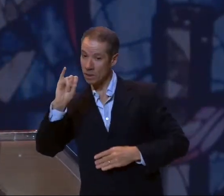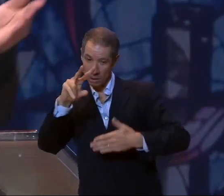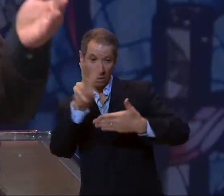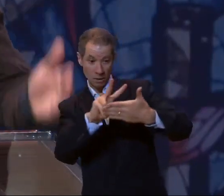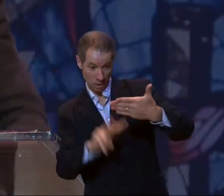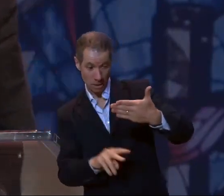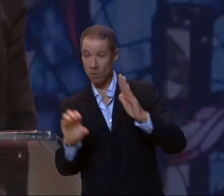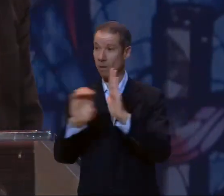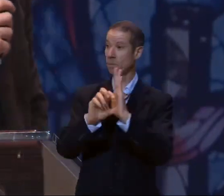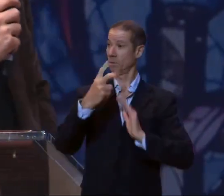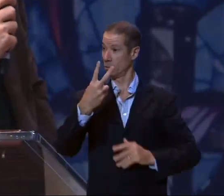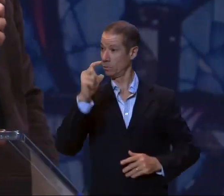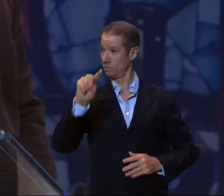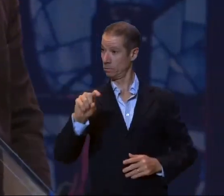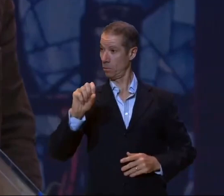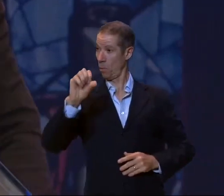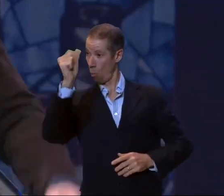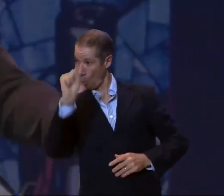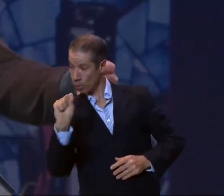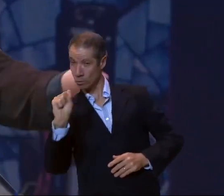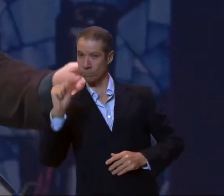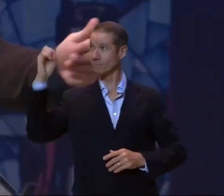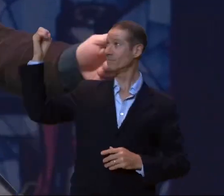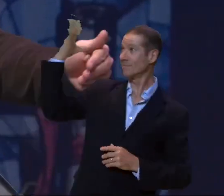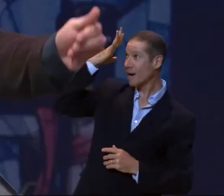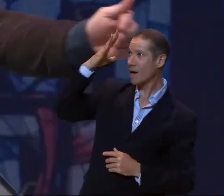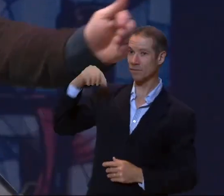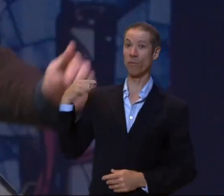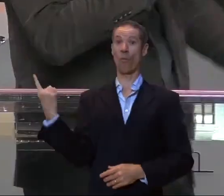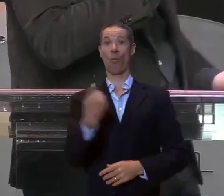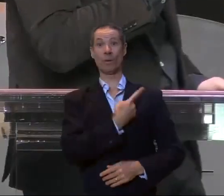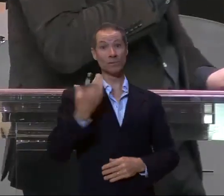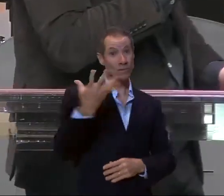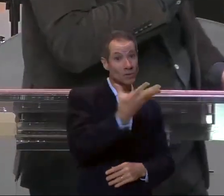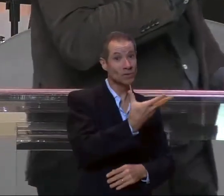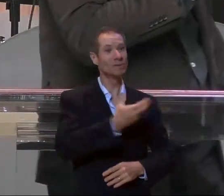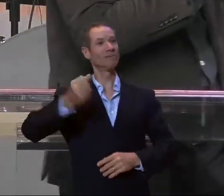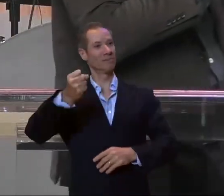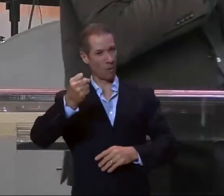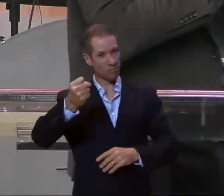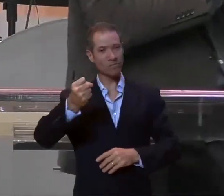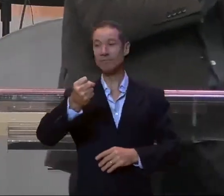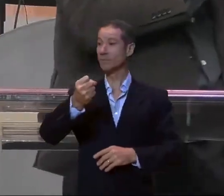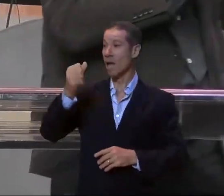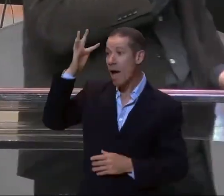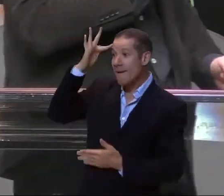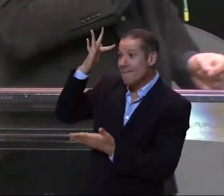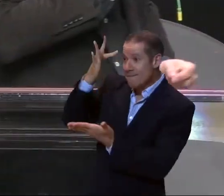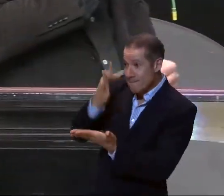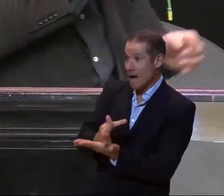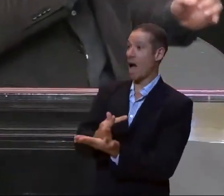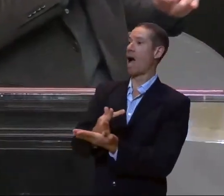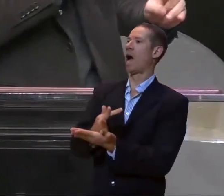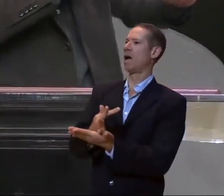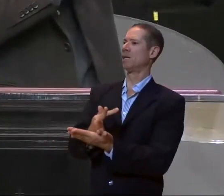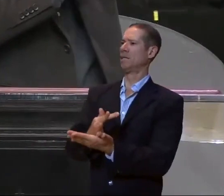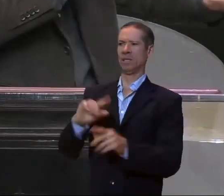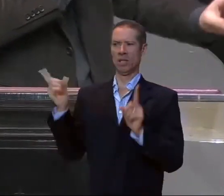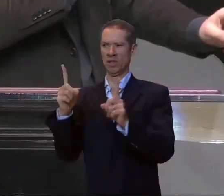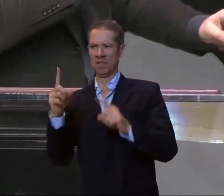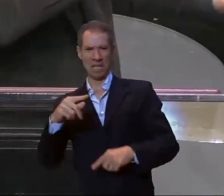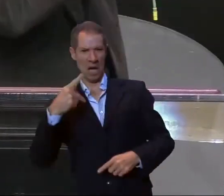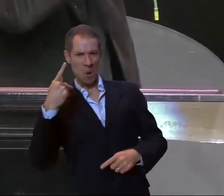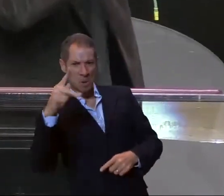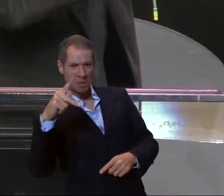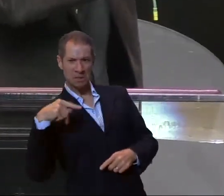leu capítulo 2, versículo 8, pela graça sois salvos, mediante a fé. E isso não vem de